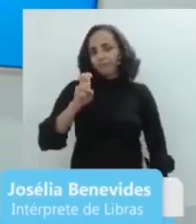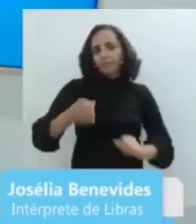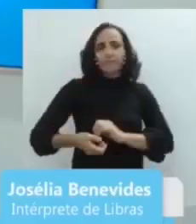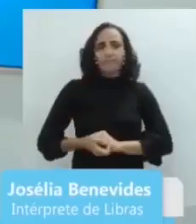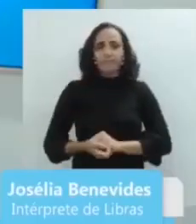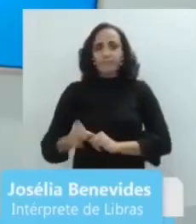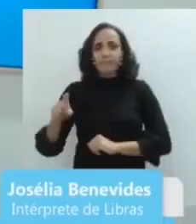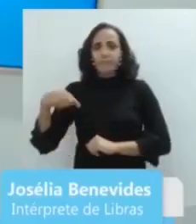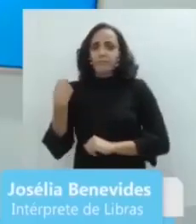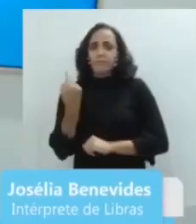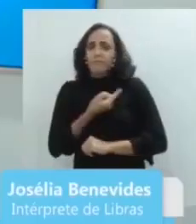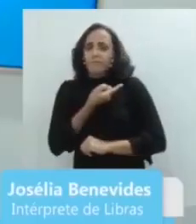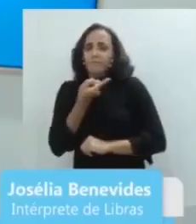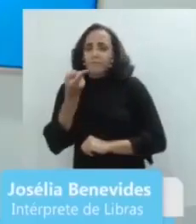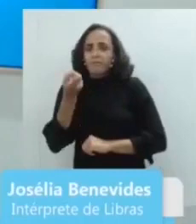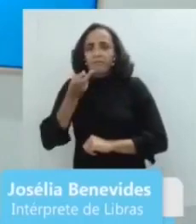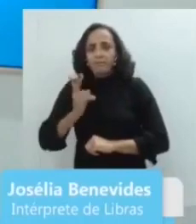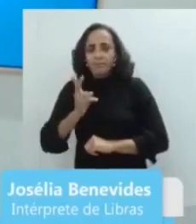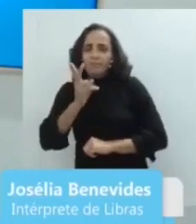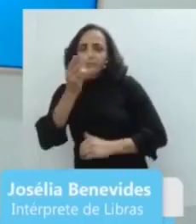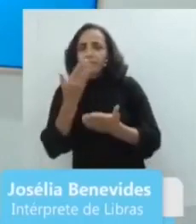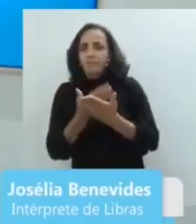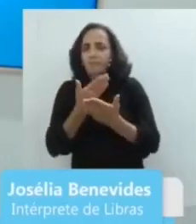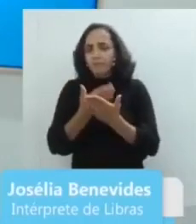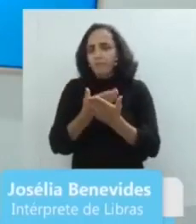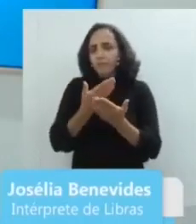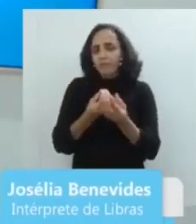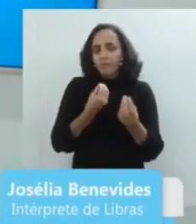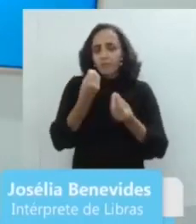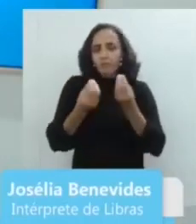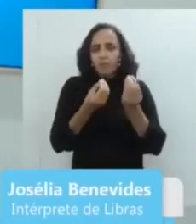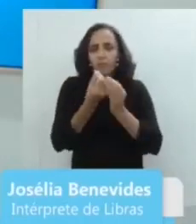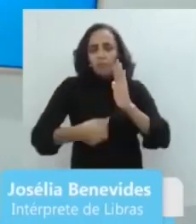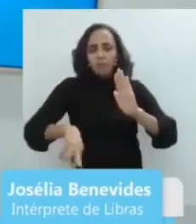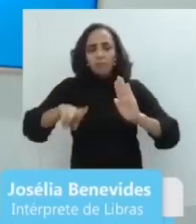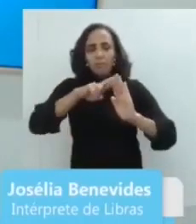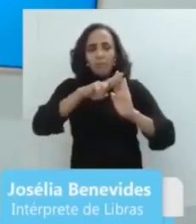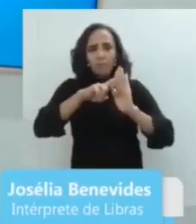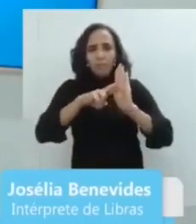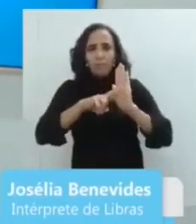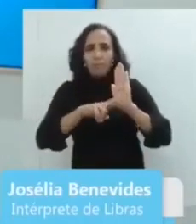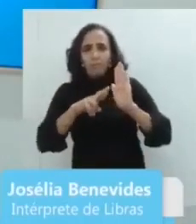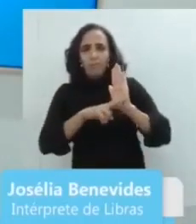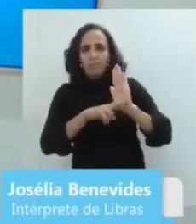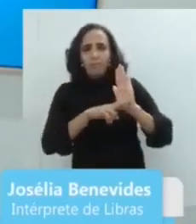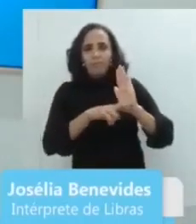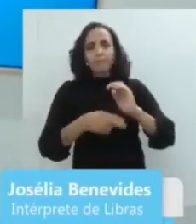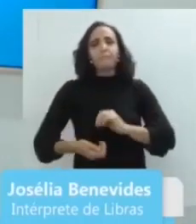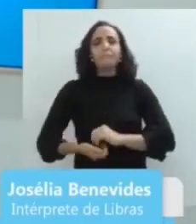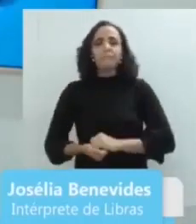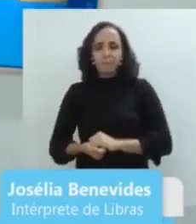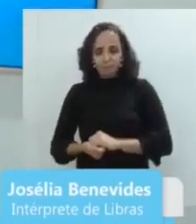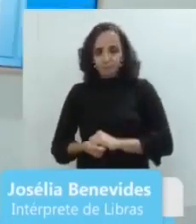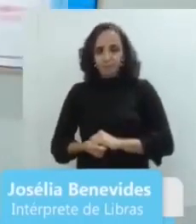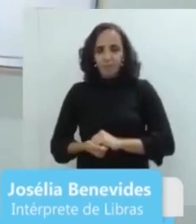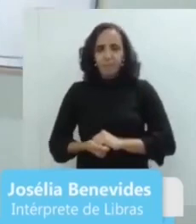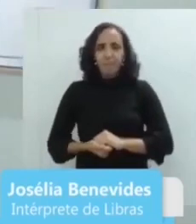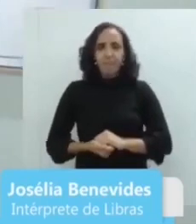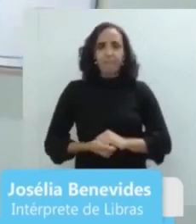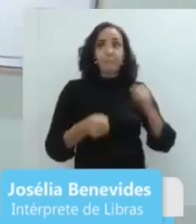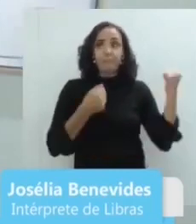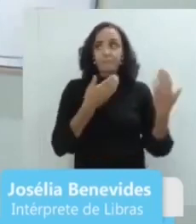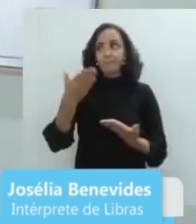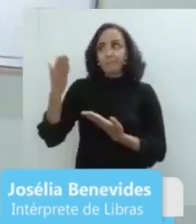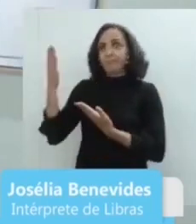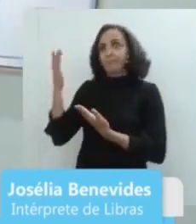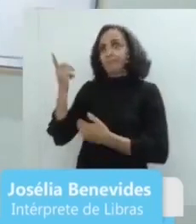E a gente vai aprender a desenvolver uma aplicação para a emissão de um relatório a partir de um banco de dados. Não é?